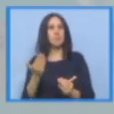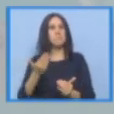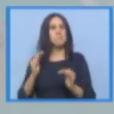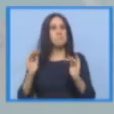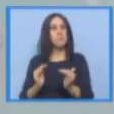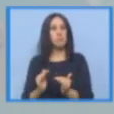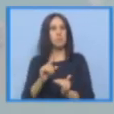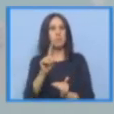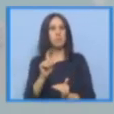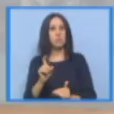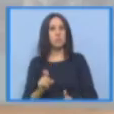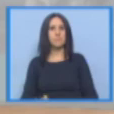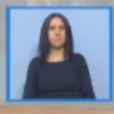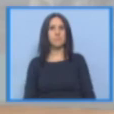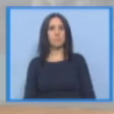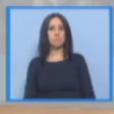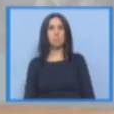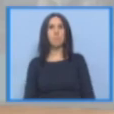direitos nestas questões? Há muito essa